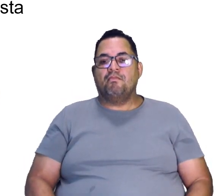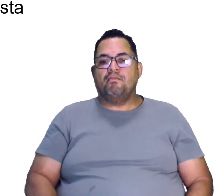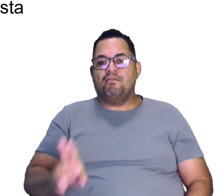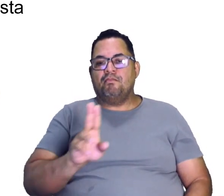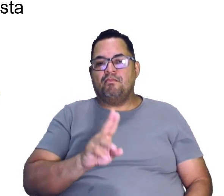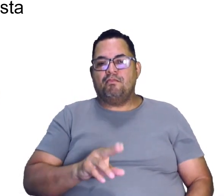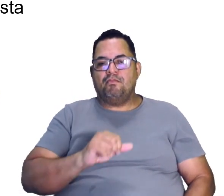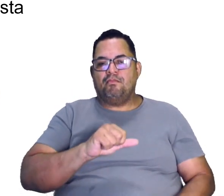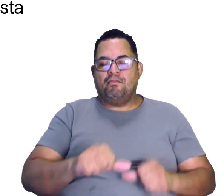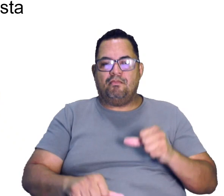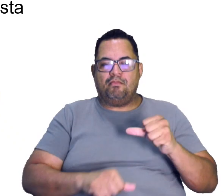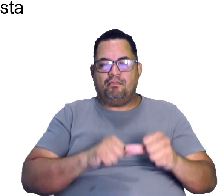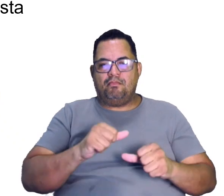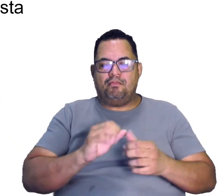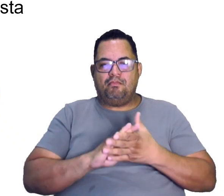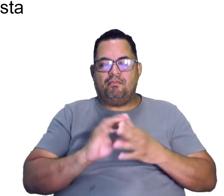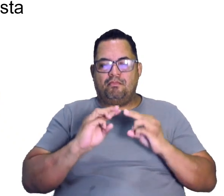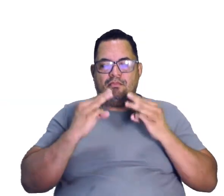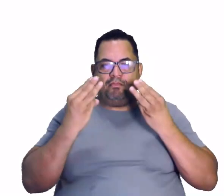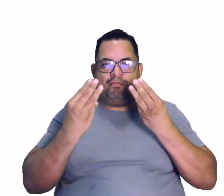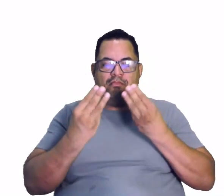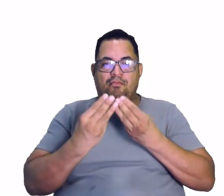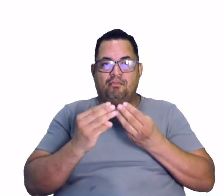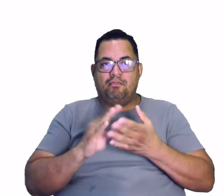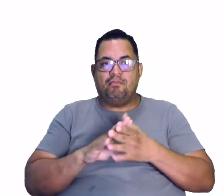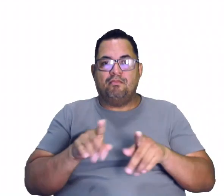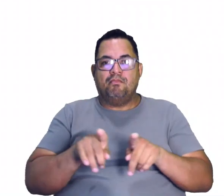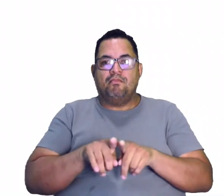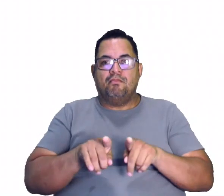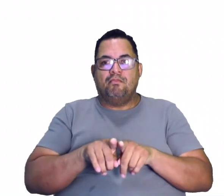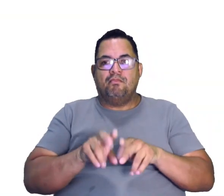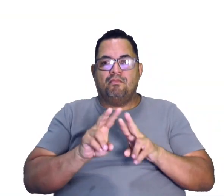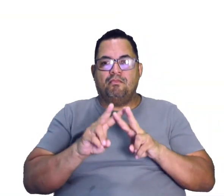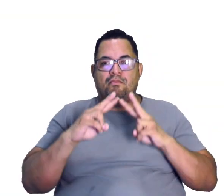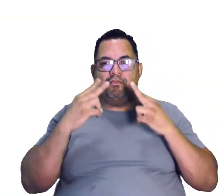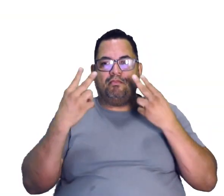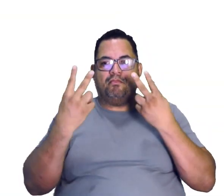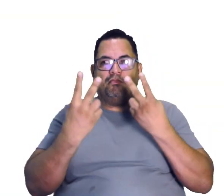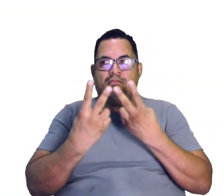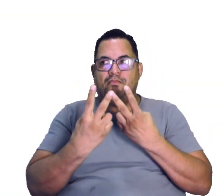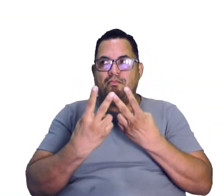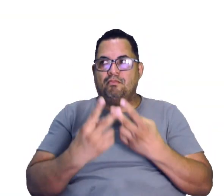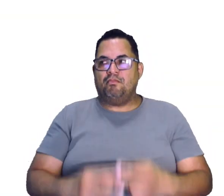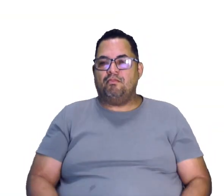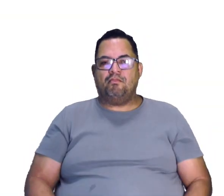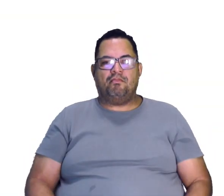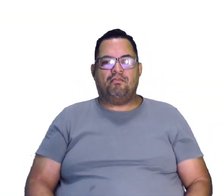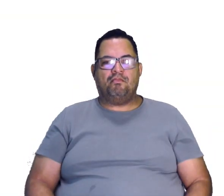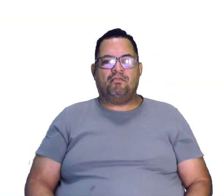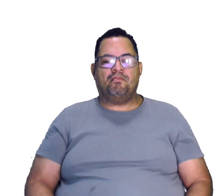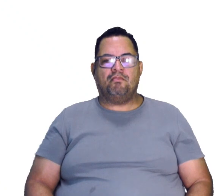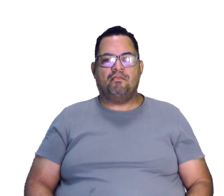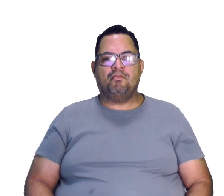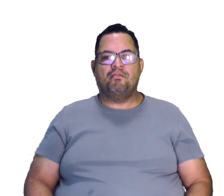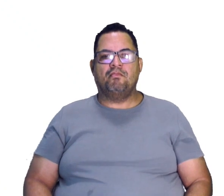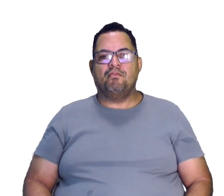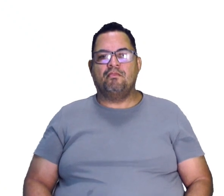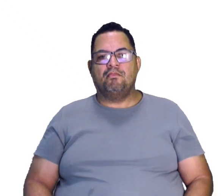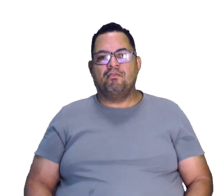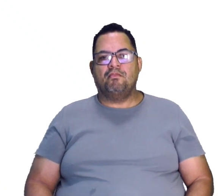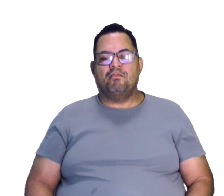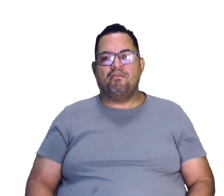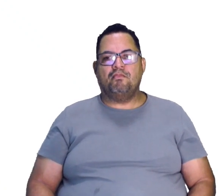essas conversões para massa, mas também usamos para os volumes, né, professor